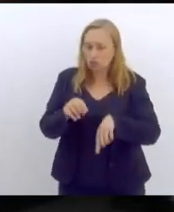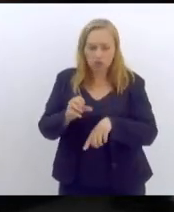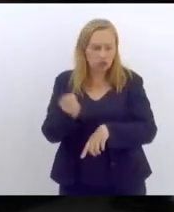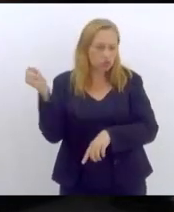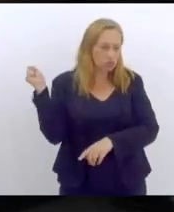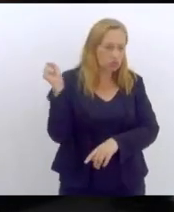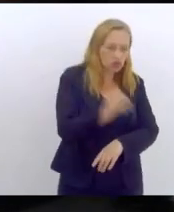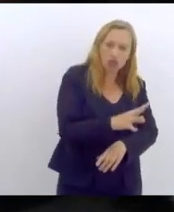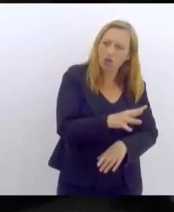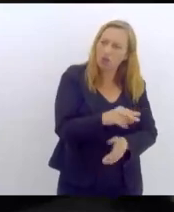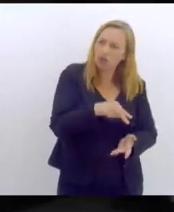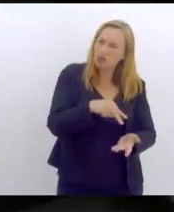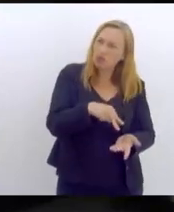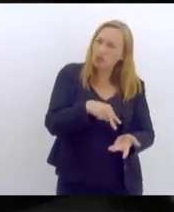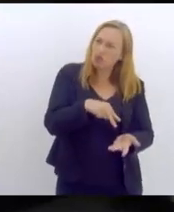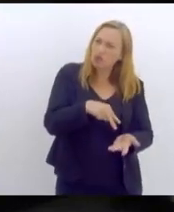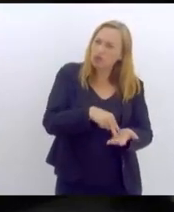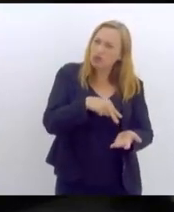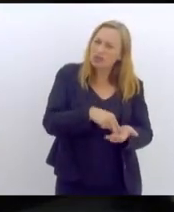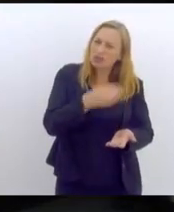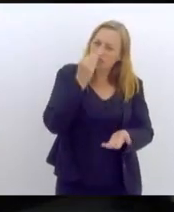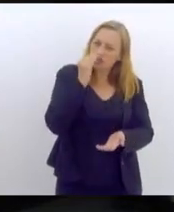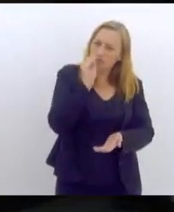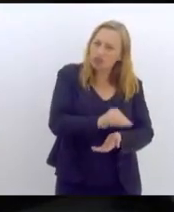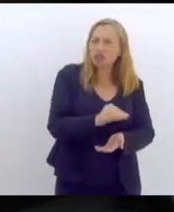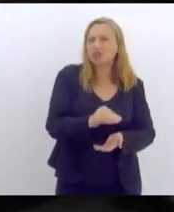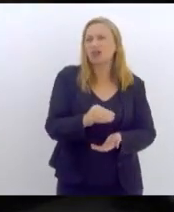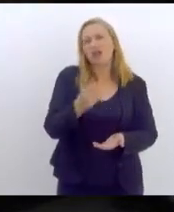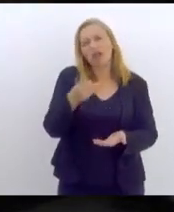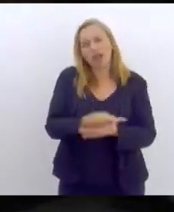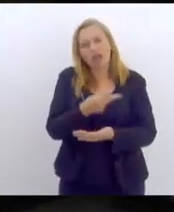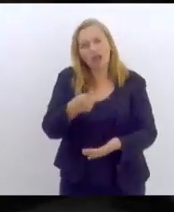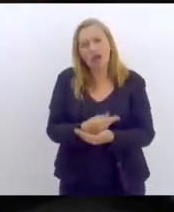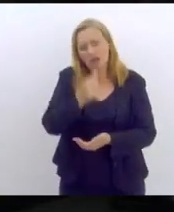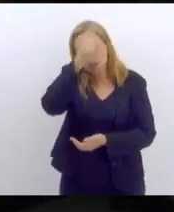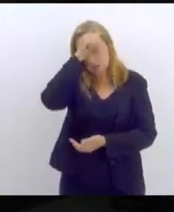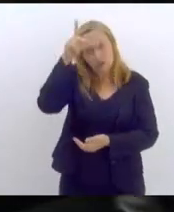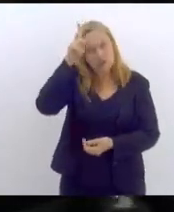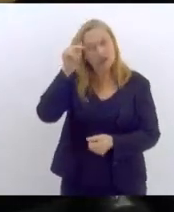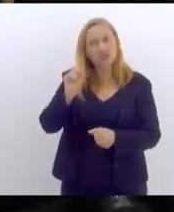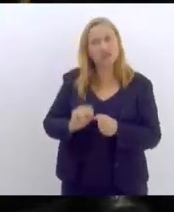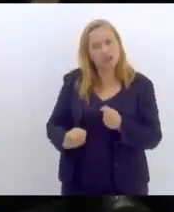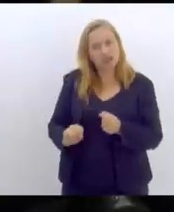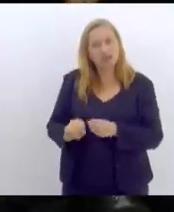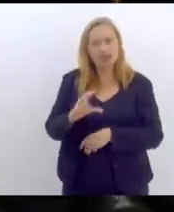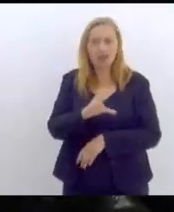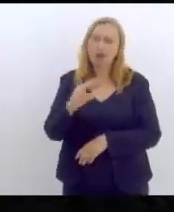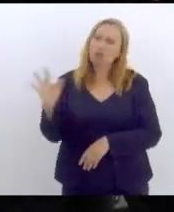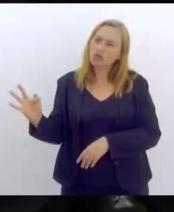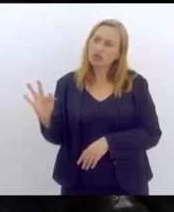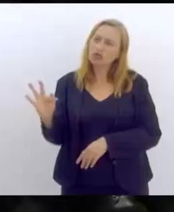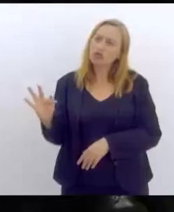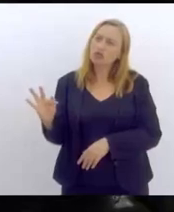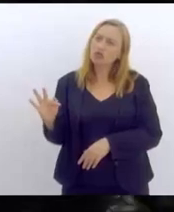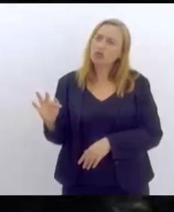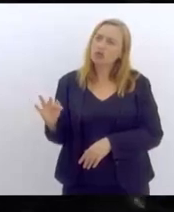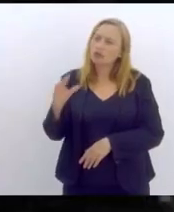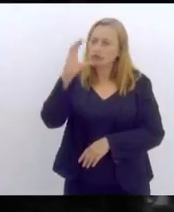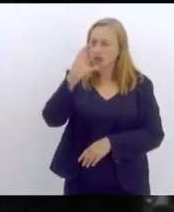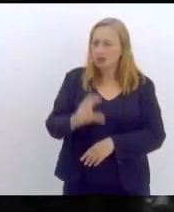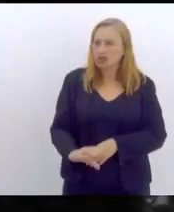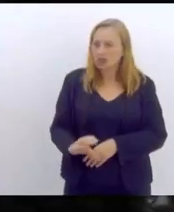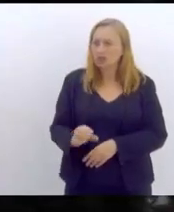pisando nas mercadorias. Uma covardia o que o prefeito José Bonifácio está fazendo em Cabo Frio com aqueles cidadãos de bem